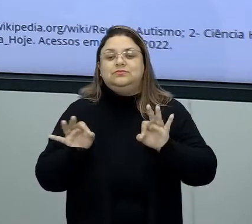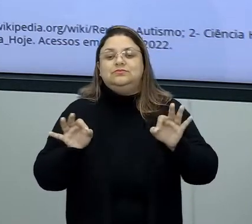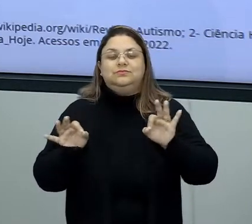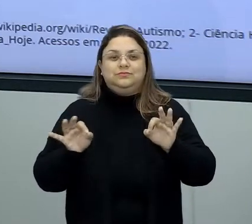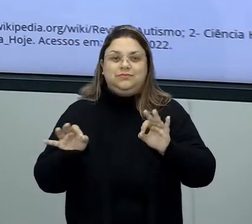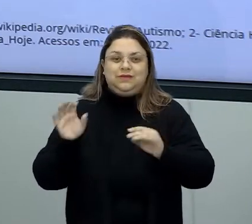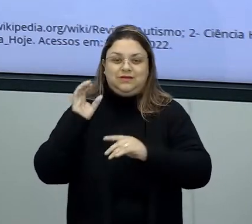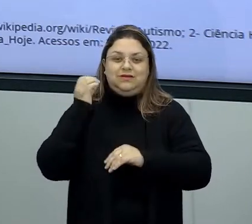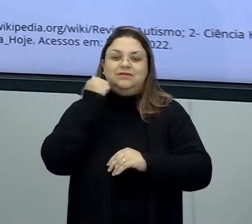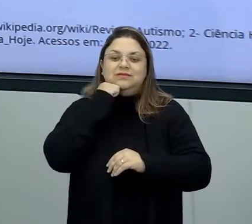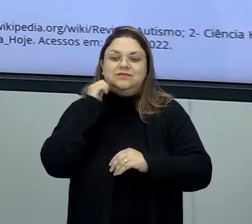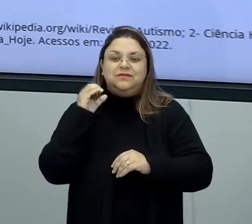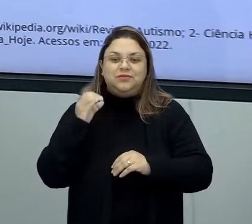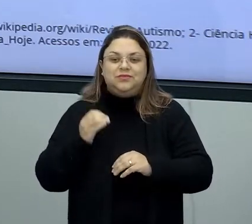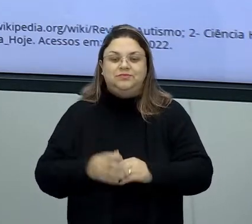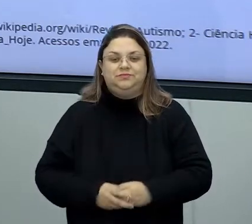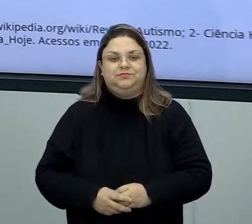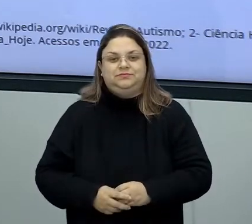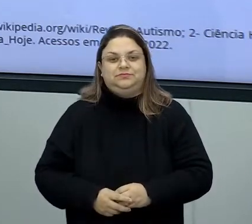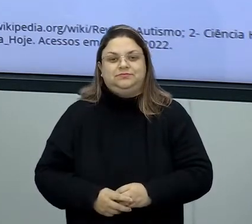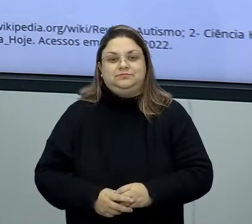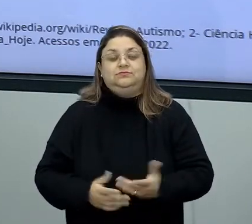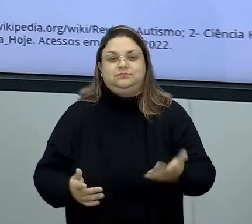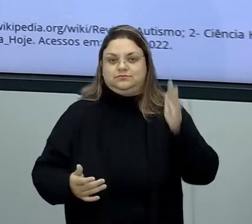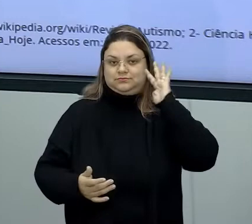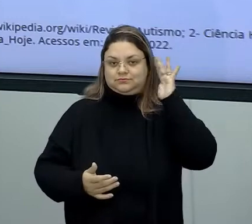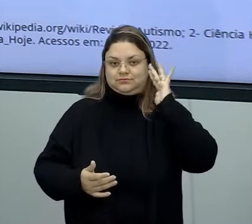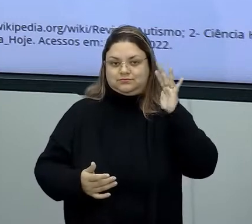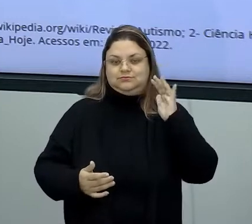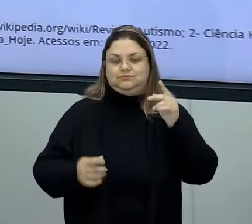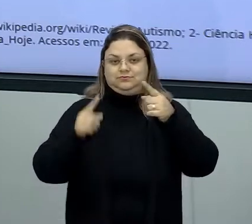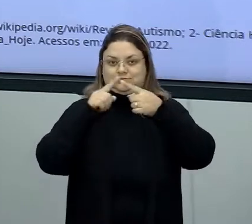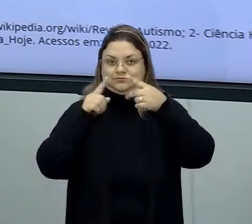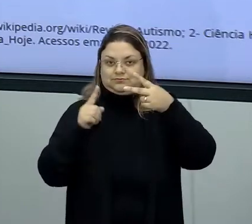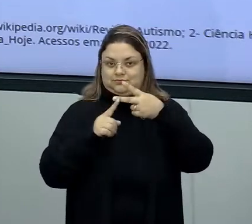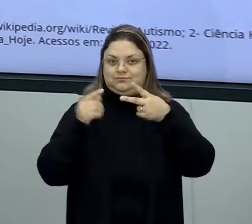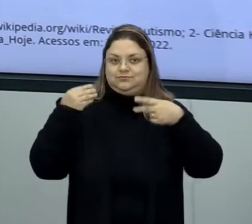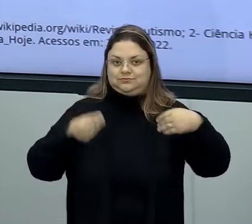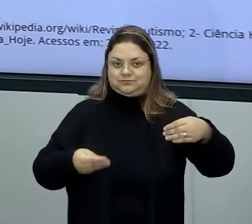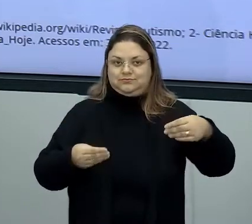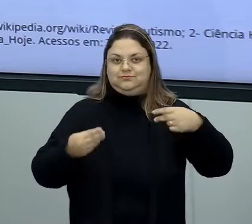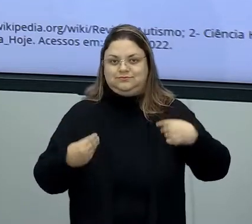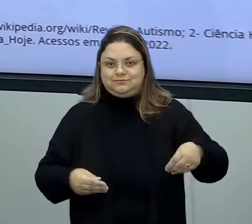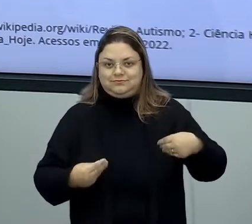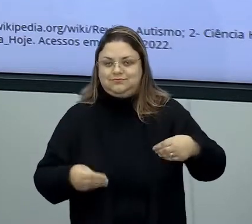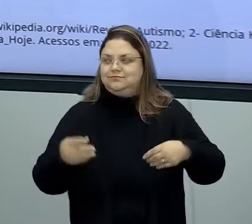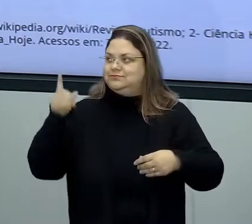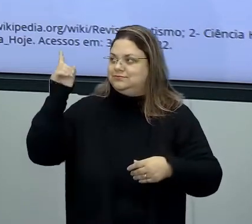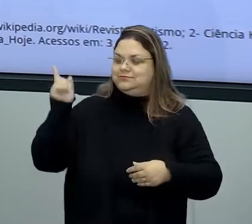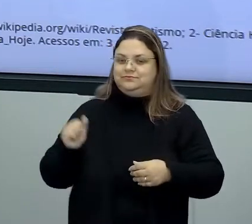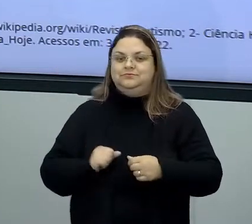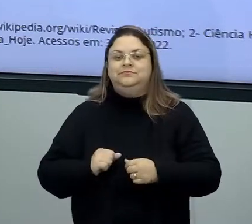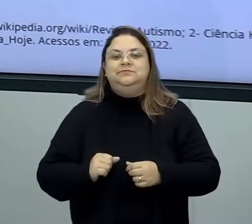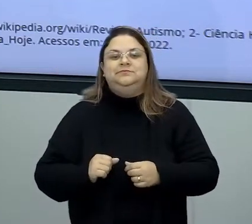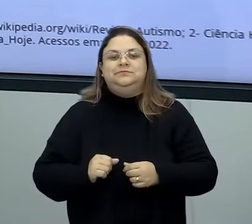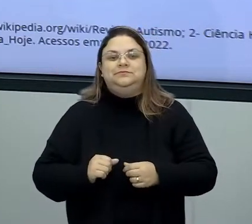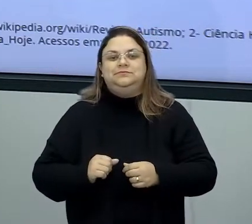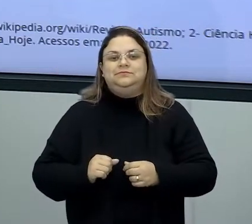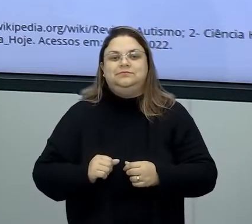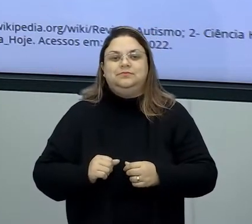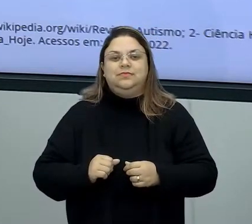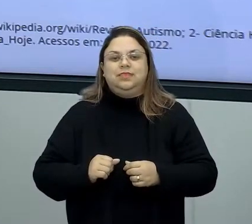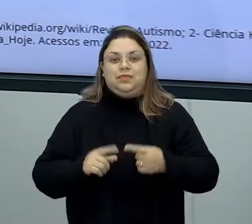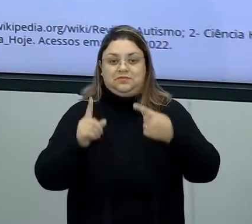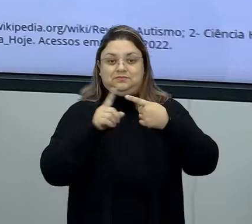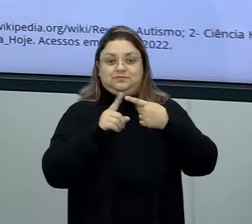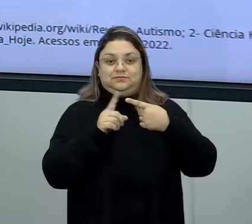qual é? Vamos pensar nas duas revistas, Autismo e Ciência Hoje, né? Autismo foram pais, tá escrito